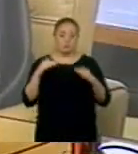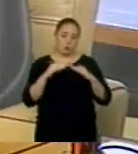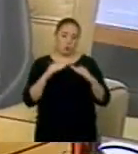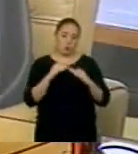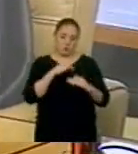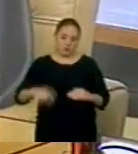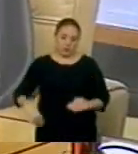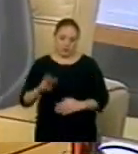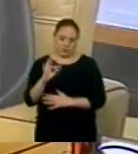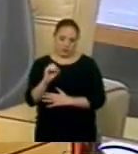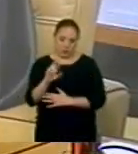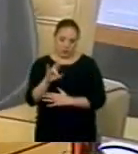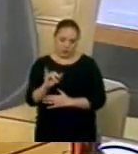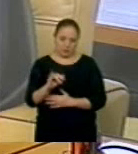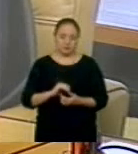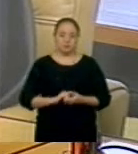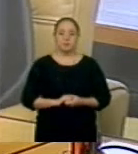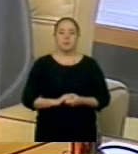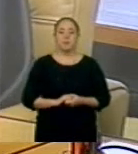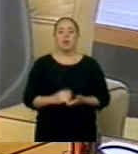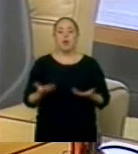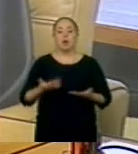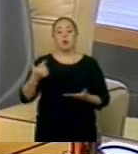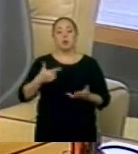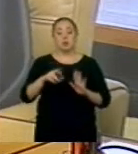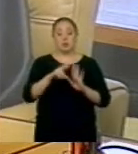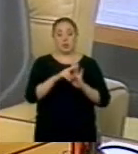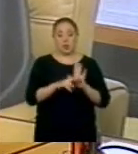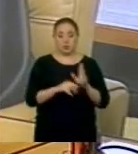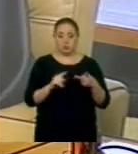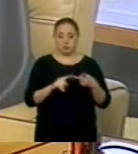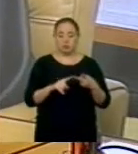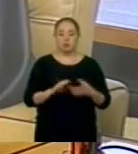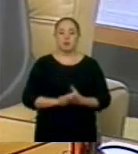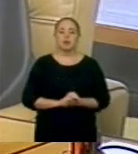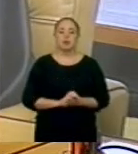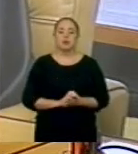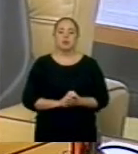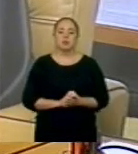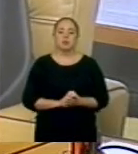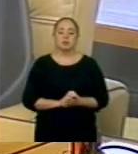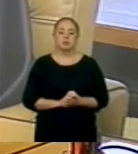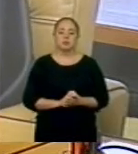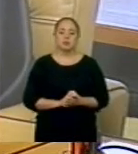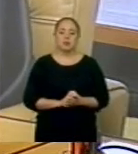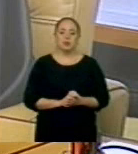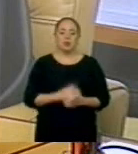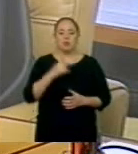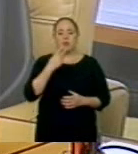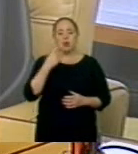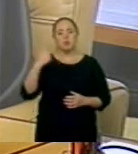agora examino a segunda regra de controle citada na inicial, o mesmo se diga a respeito de outra das